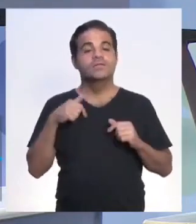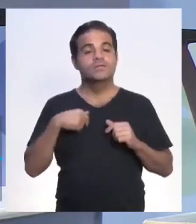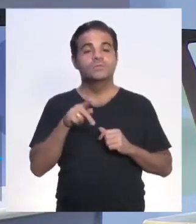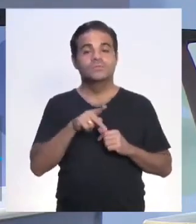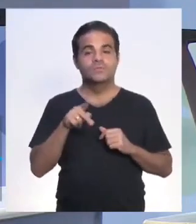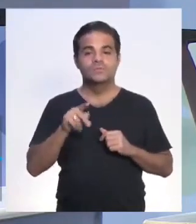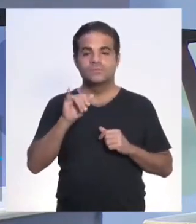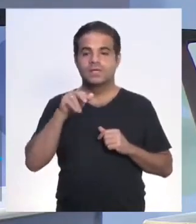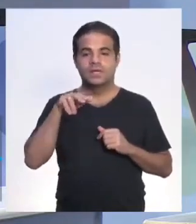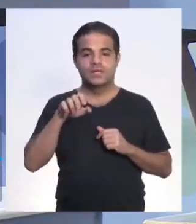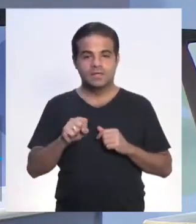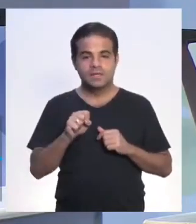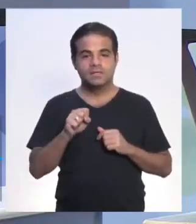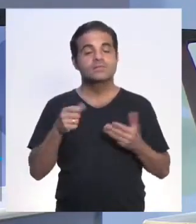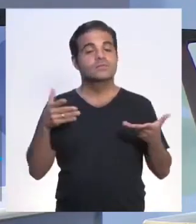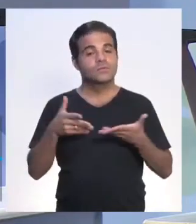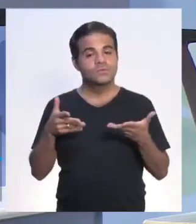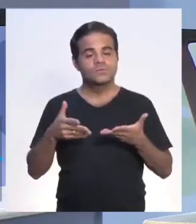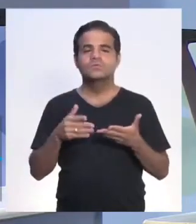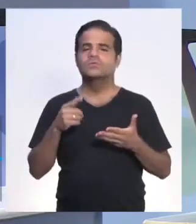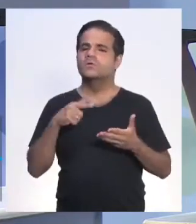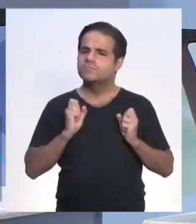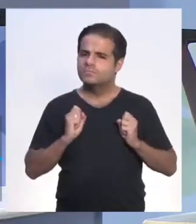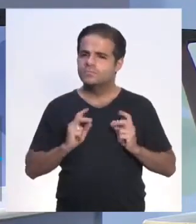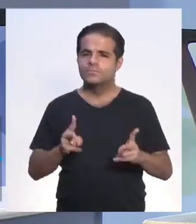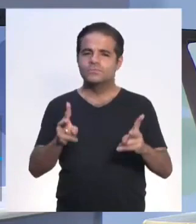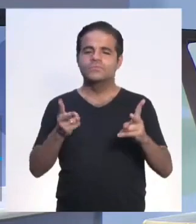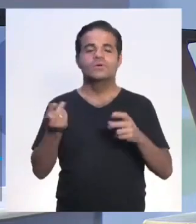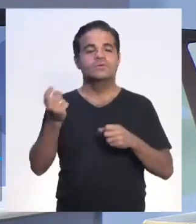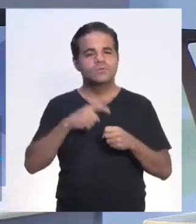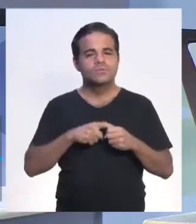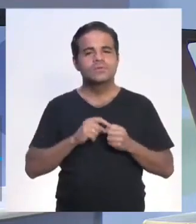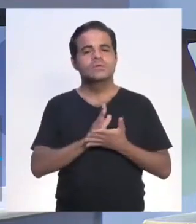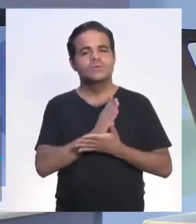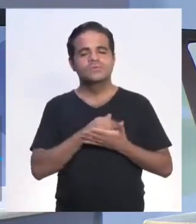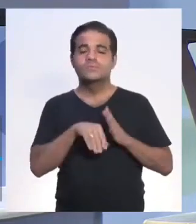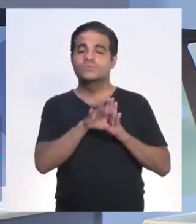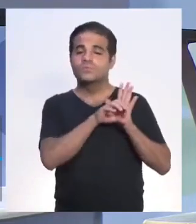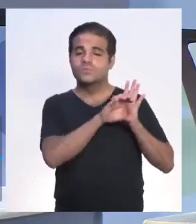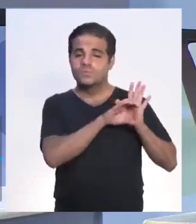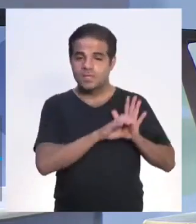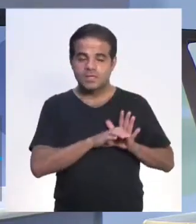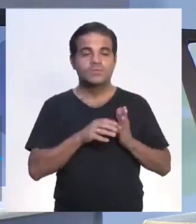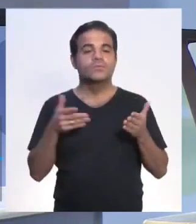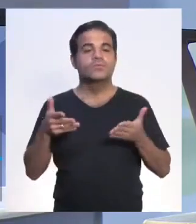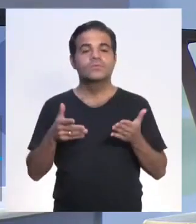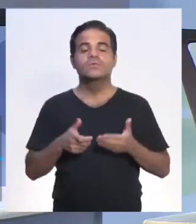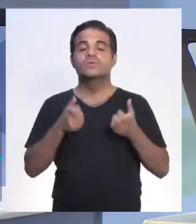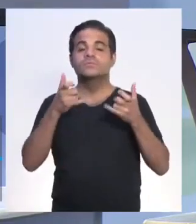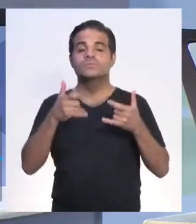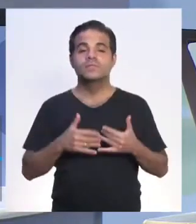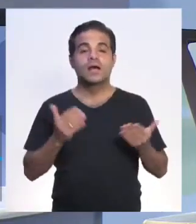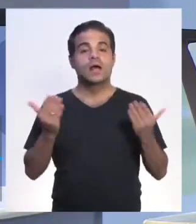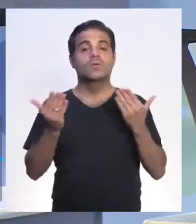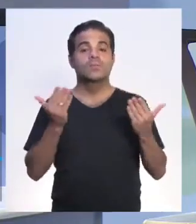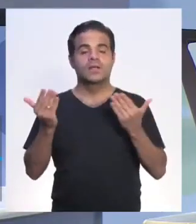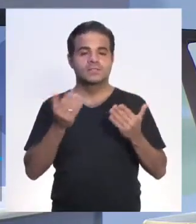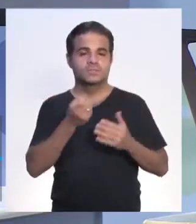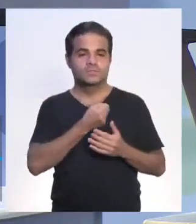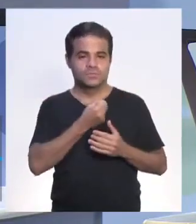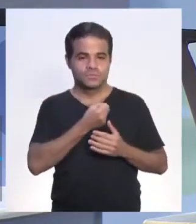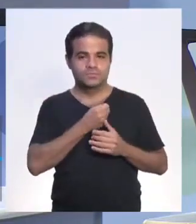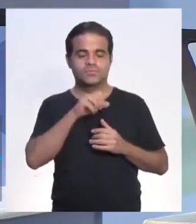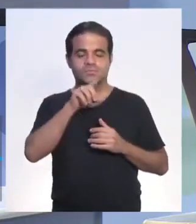sou a professora Inês e hoje nós vamos continuar retomando alguns conceitos. Hoje nós vamos ver a comparação entre os